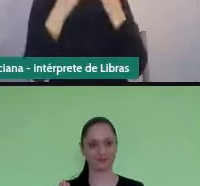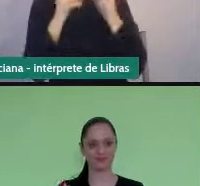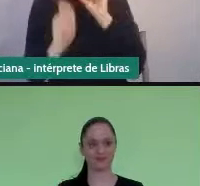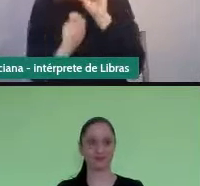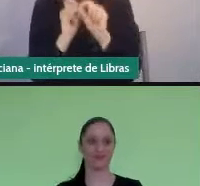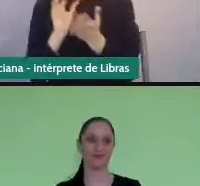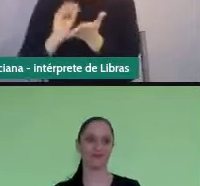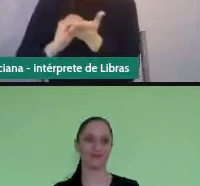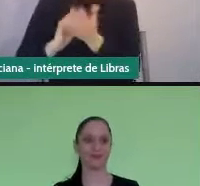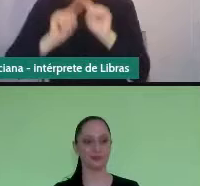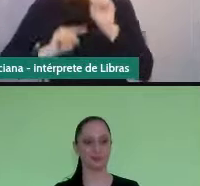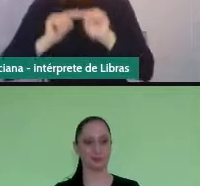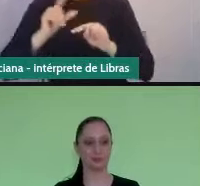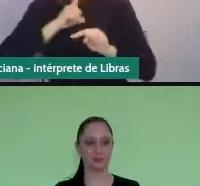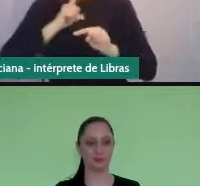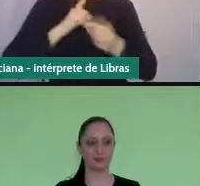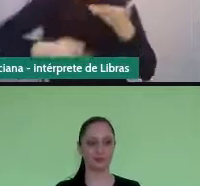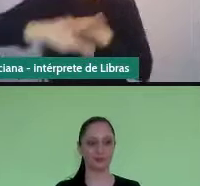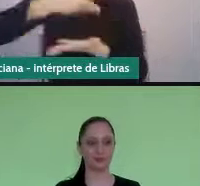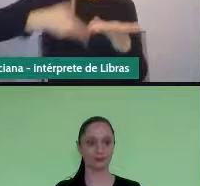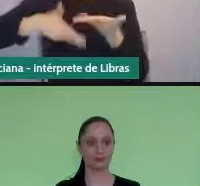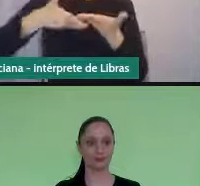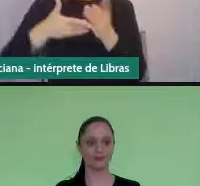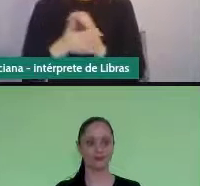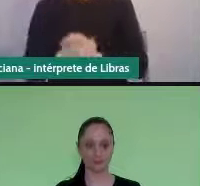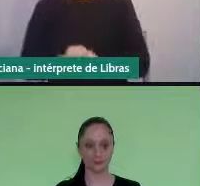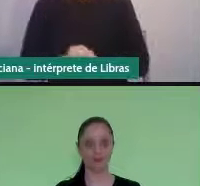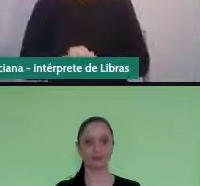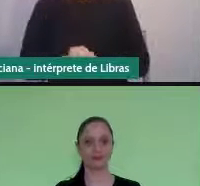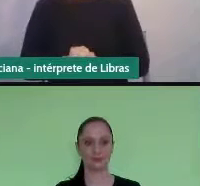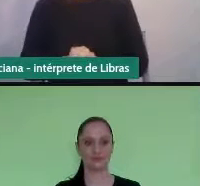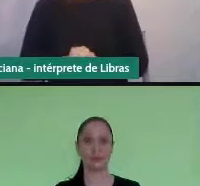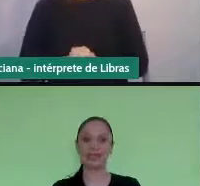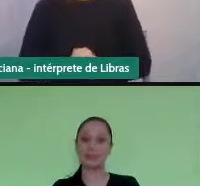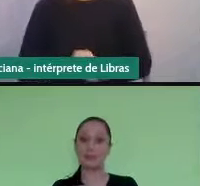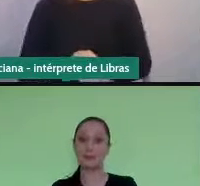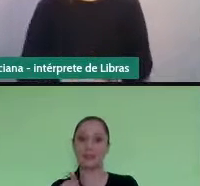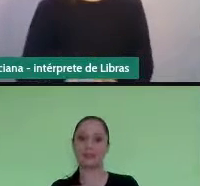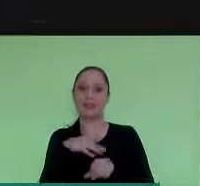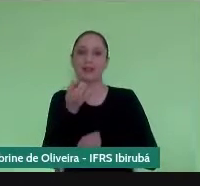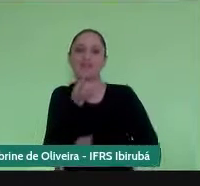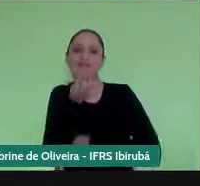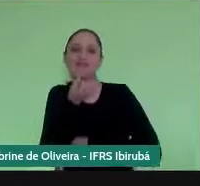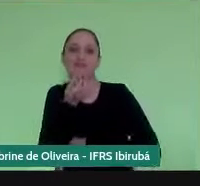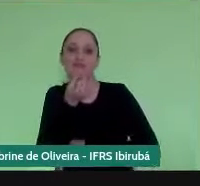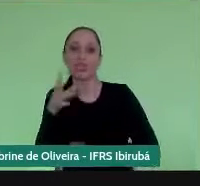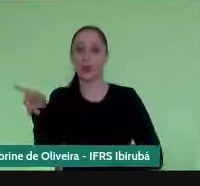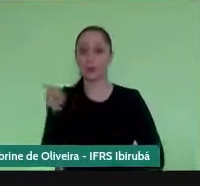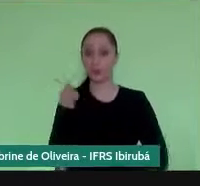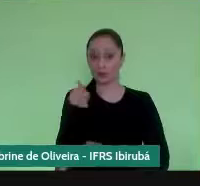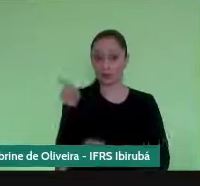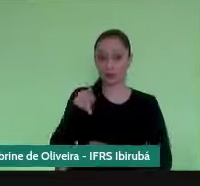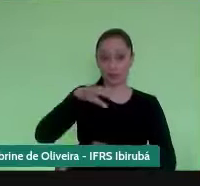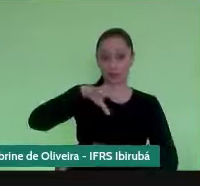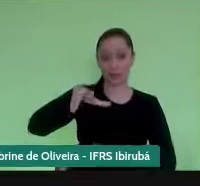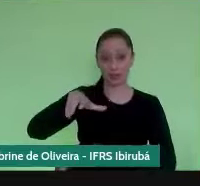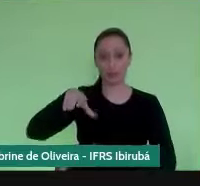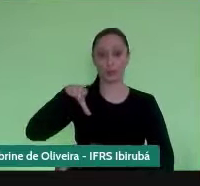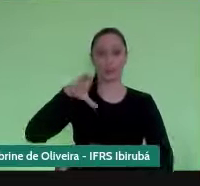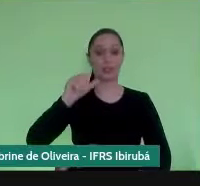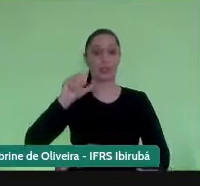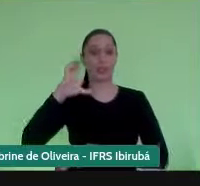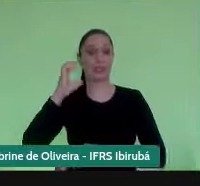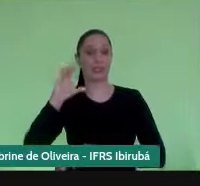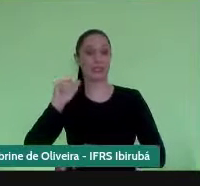material, conversam entre si para ir completando. Então, é o relato do professor do campus Caçador. A professora de Química do